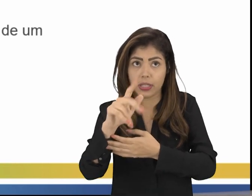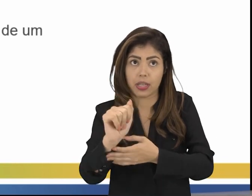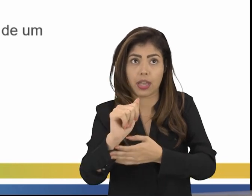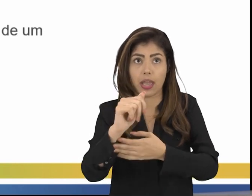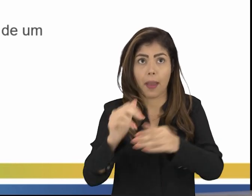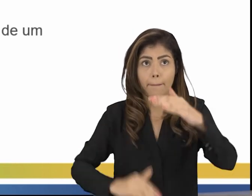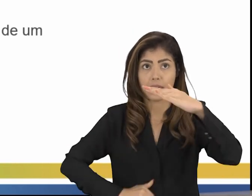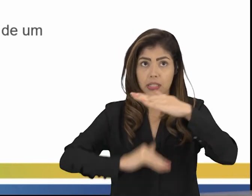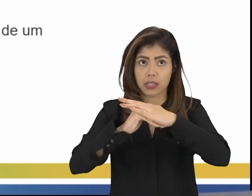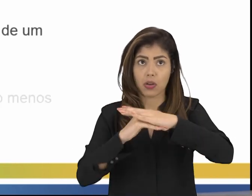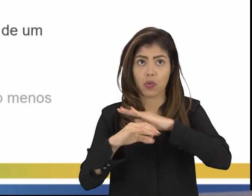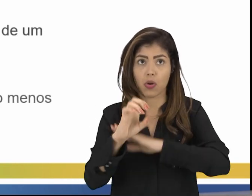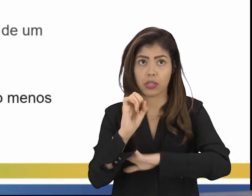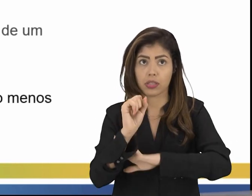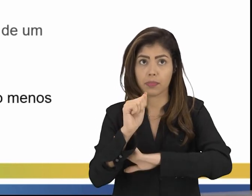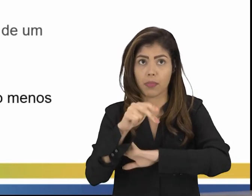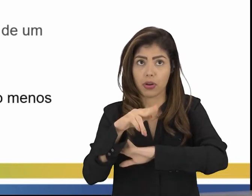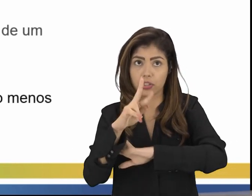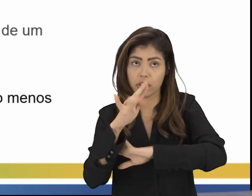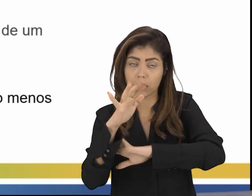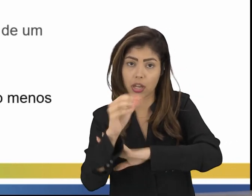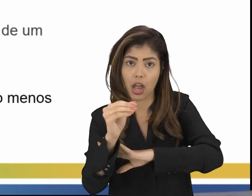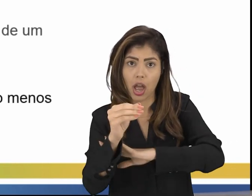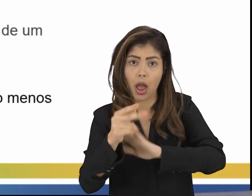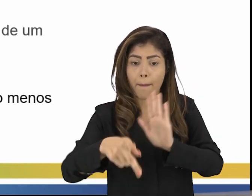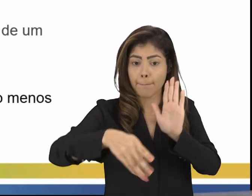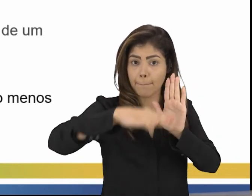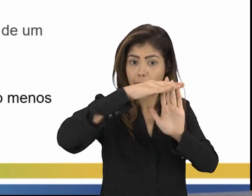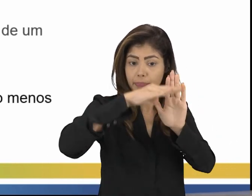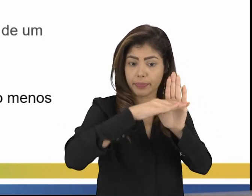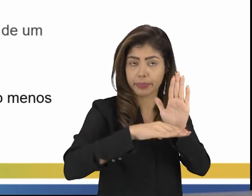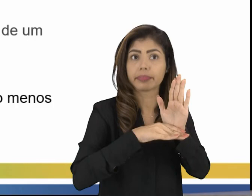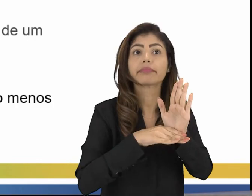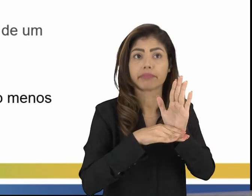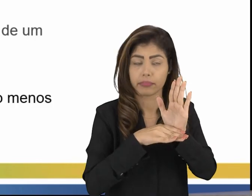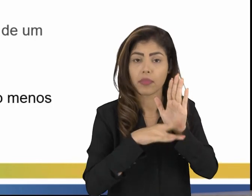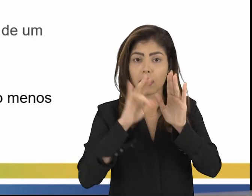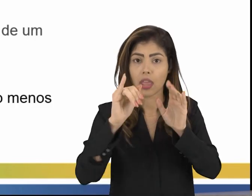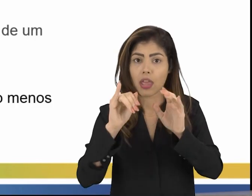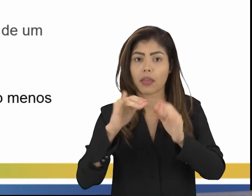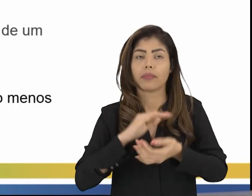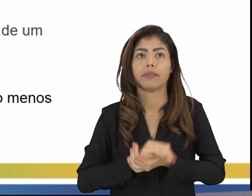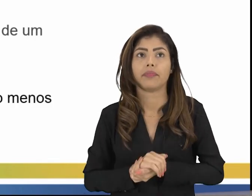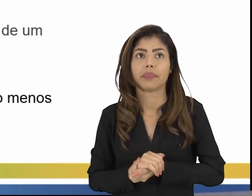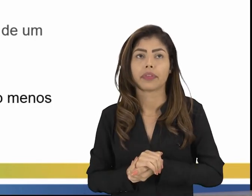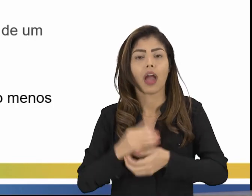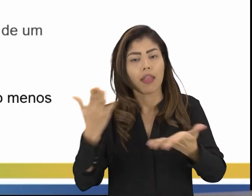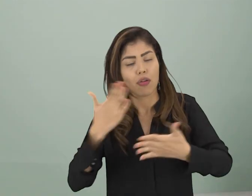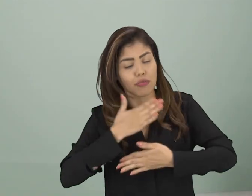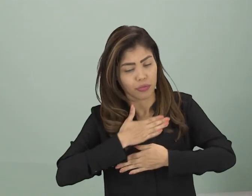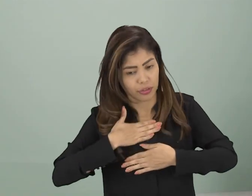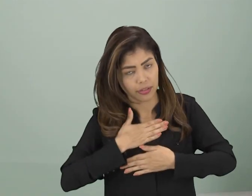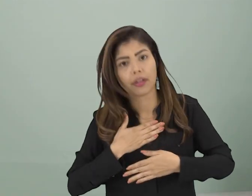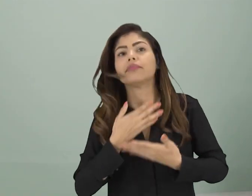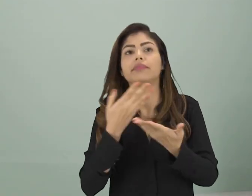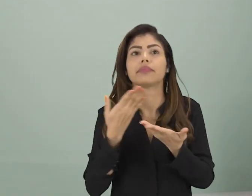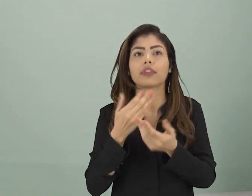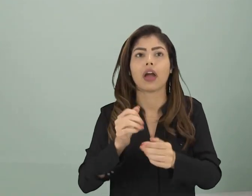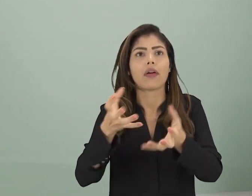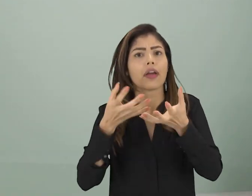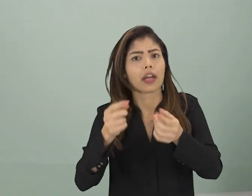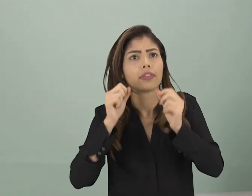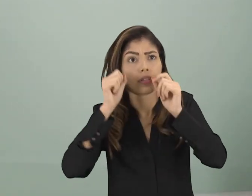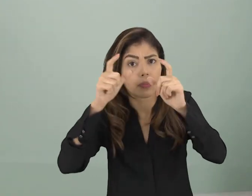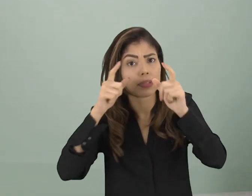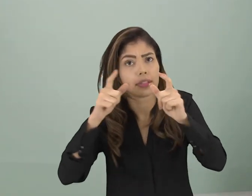e pressão osmótica são propriedades coligativas das soluções. Espero que vocês tenham gostado. Eu quero que vocês